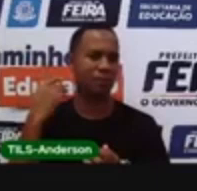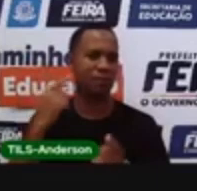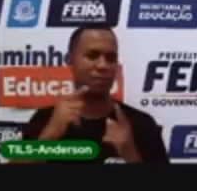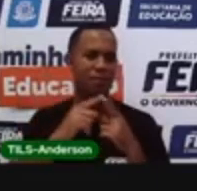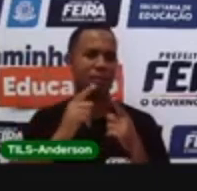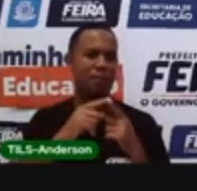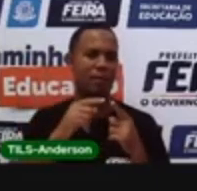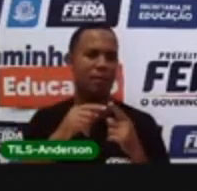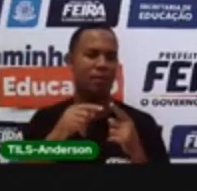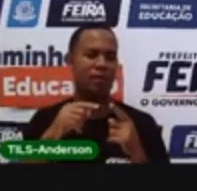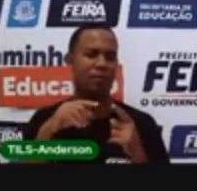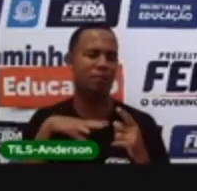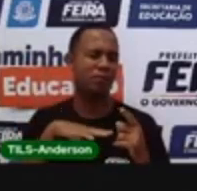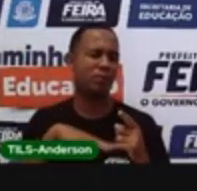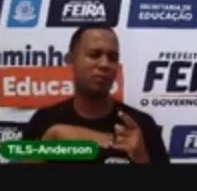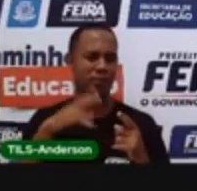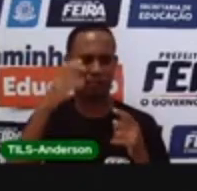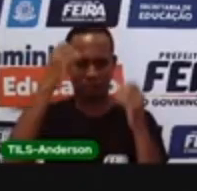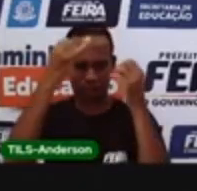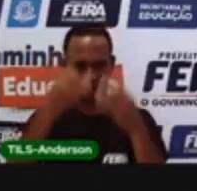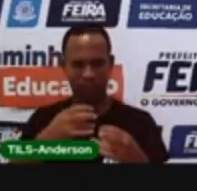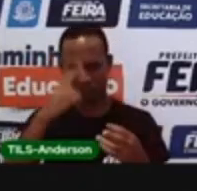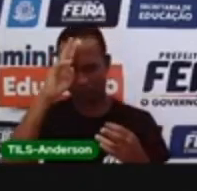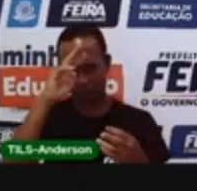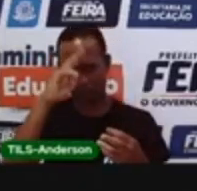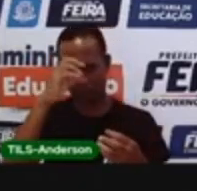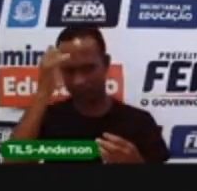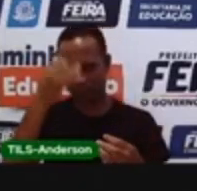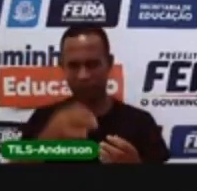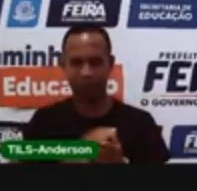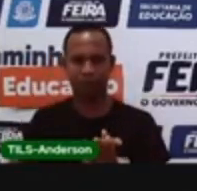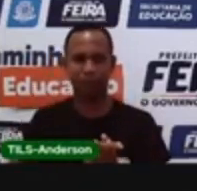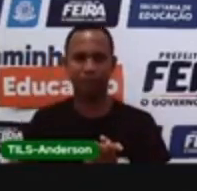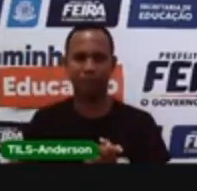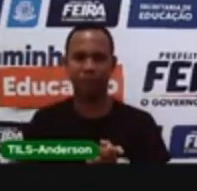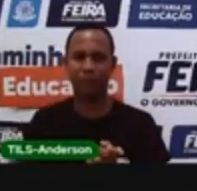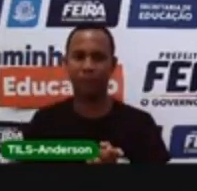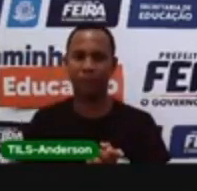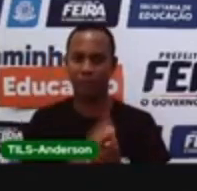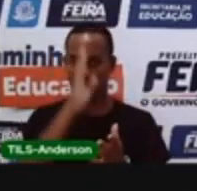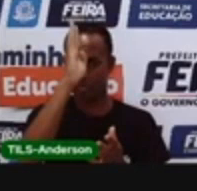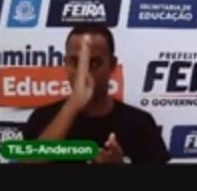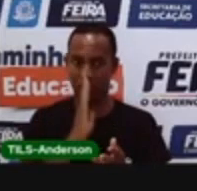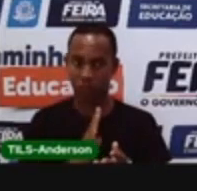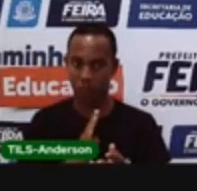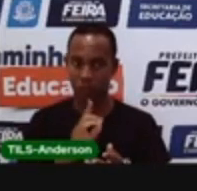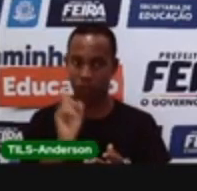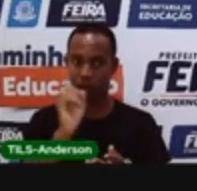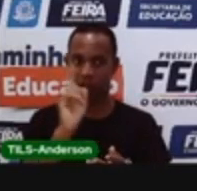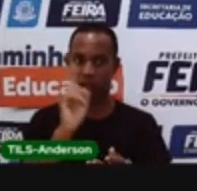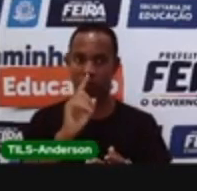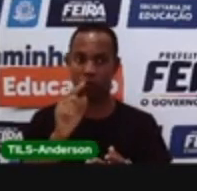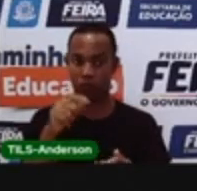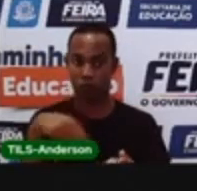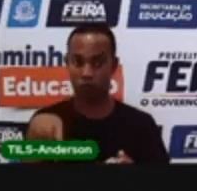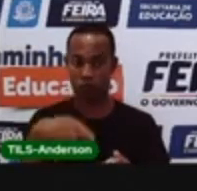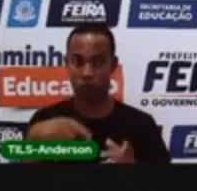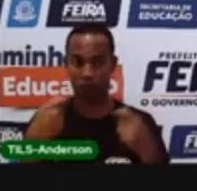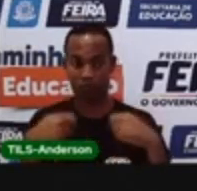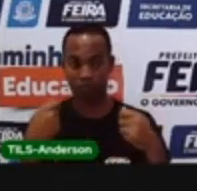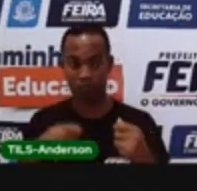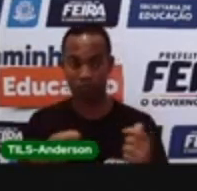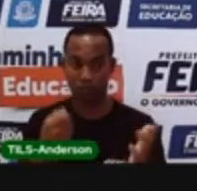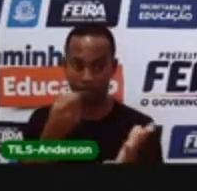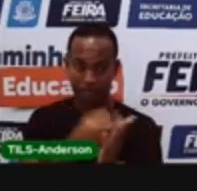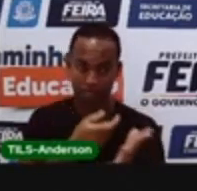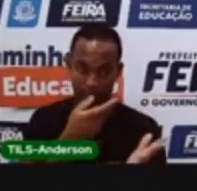falou, que a Pró vai explicar sobre isso. Não é porque, não é gratuito, a gente precisa pagar para que